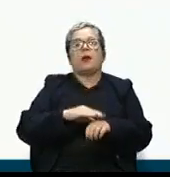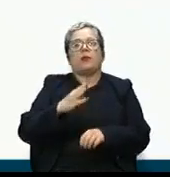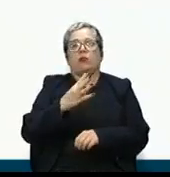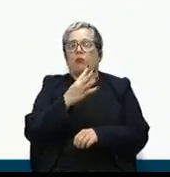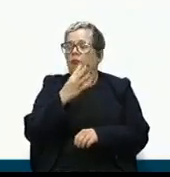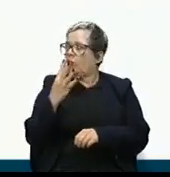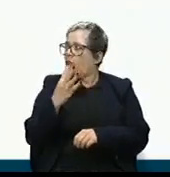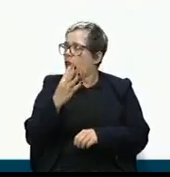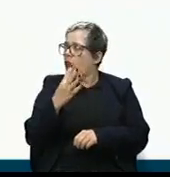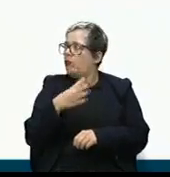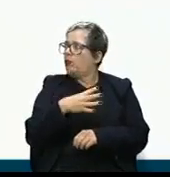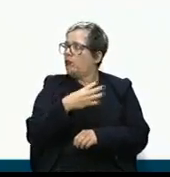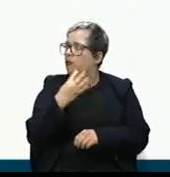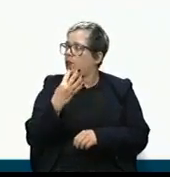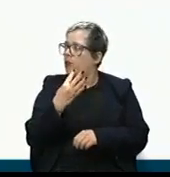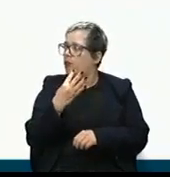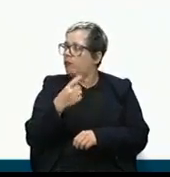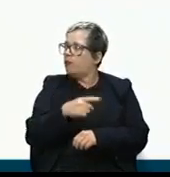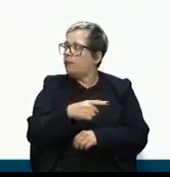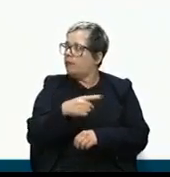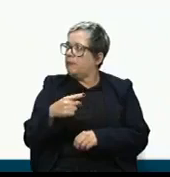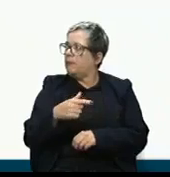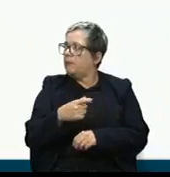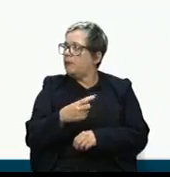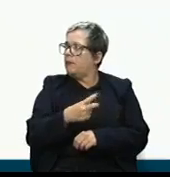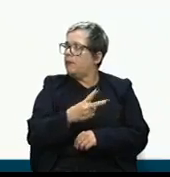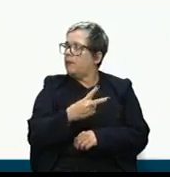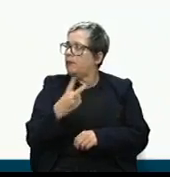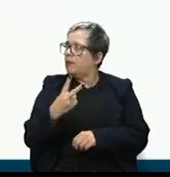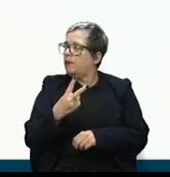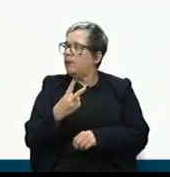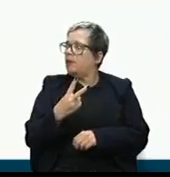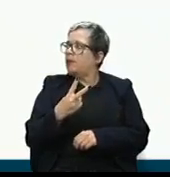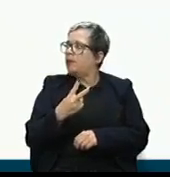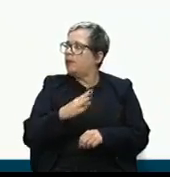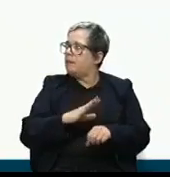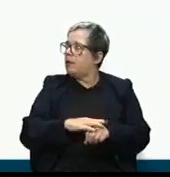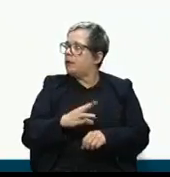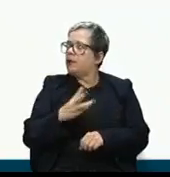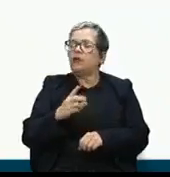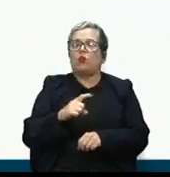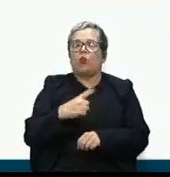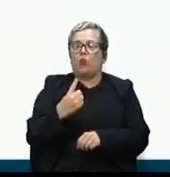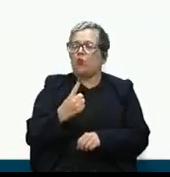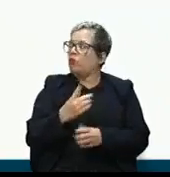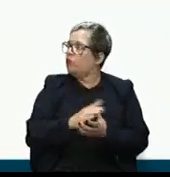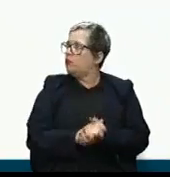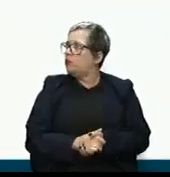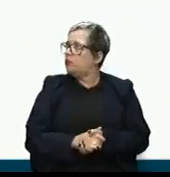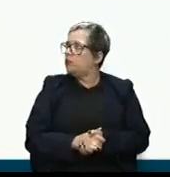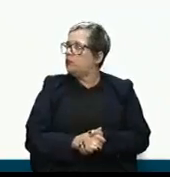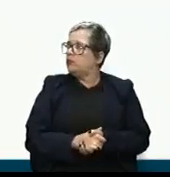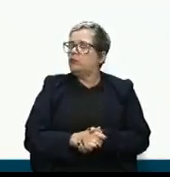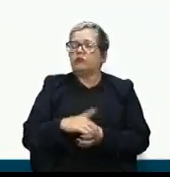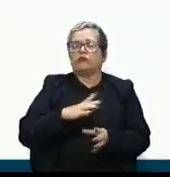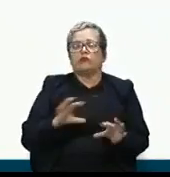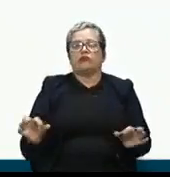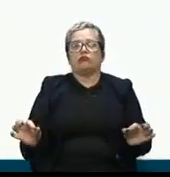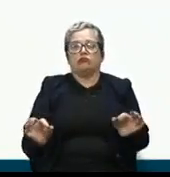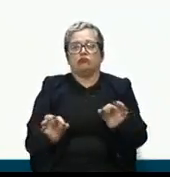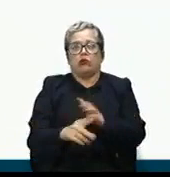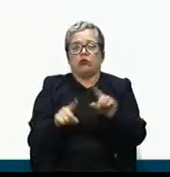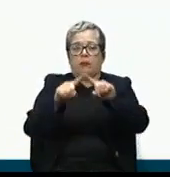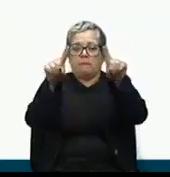4, 4. Menos 2 mais 3, 1. Então, aqui nós temos a